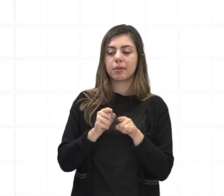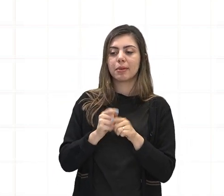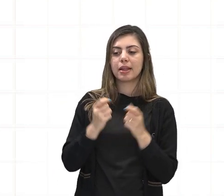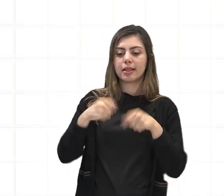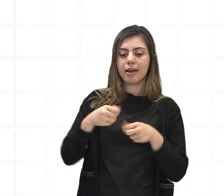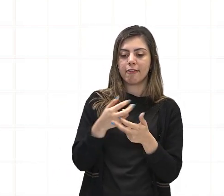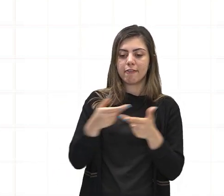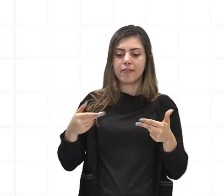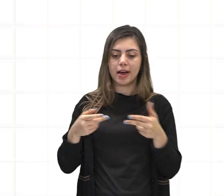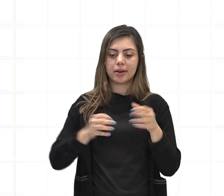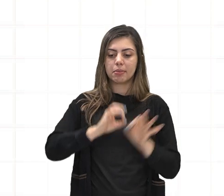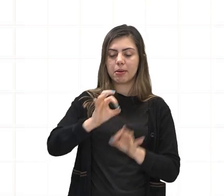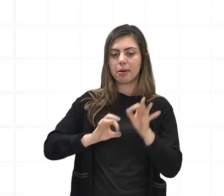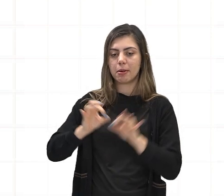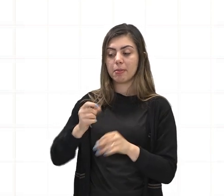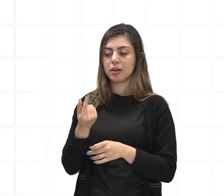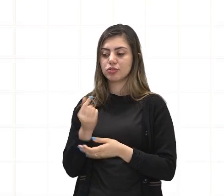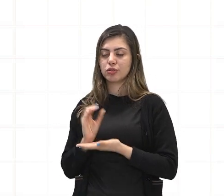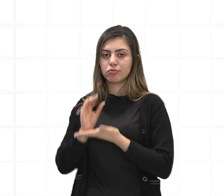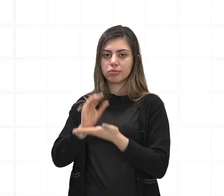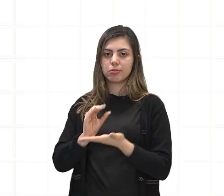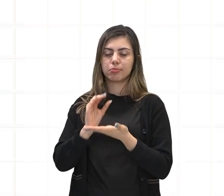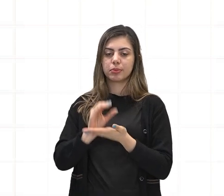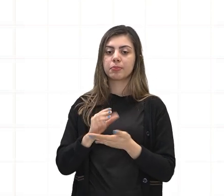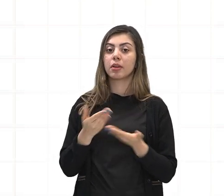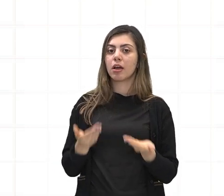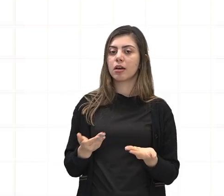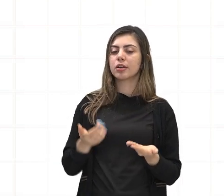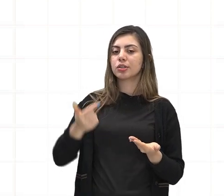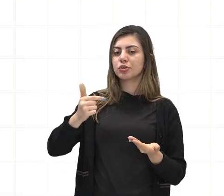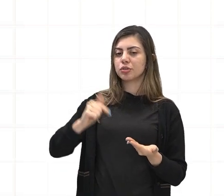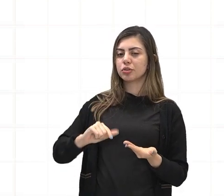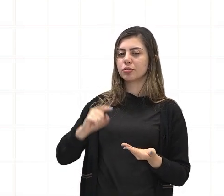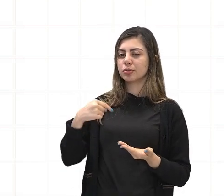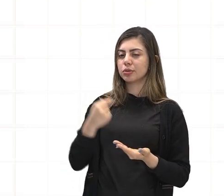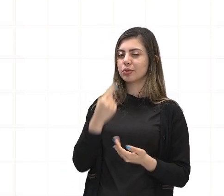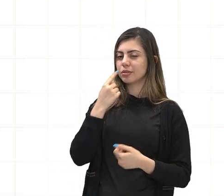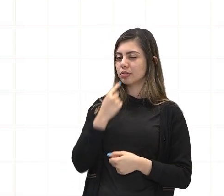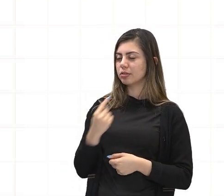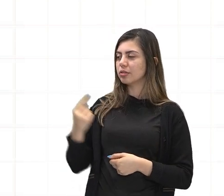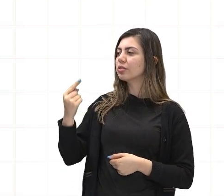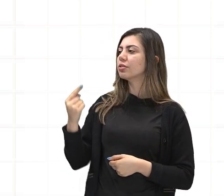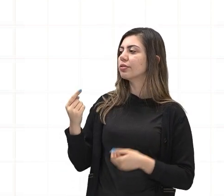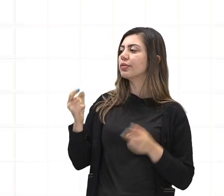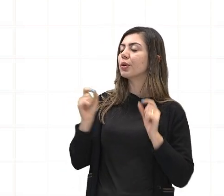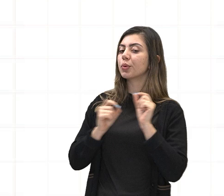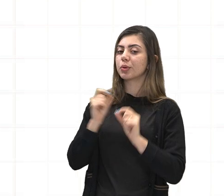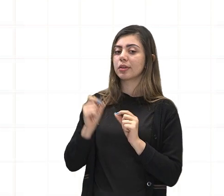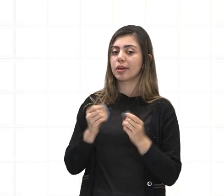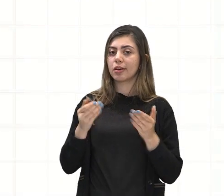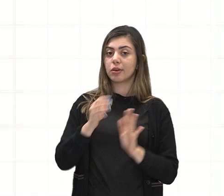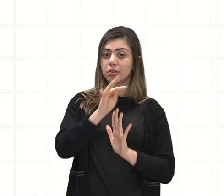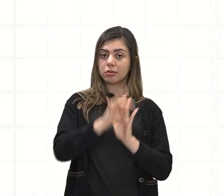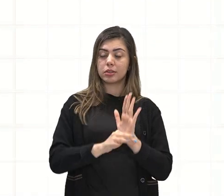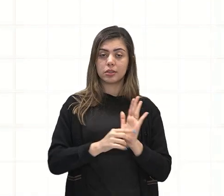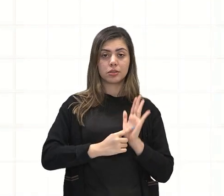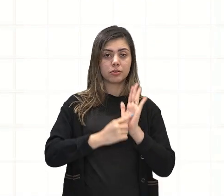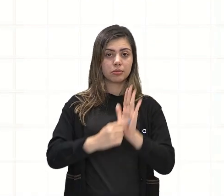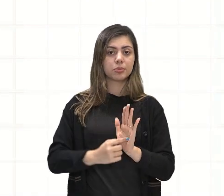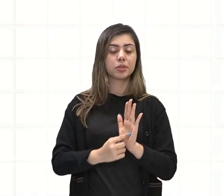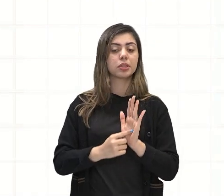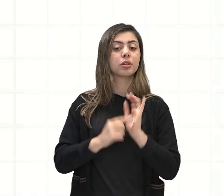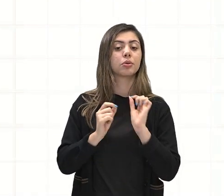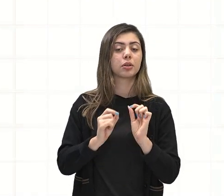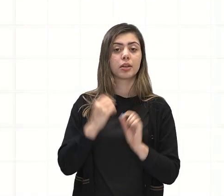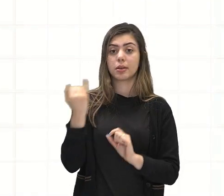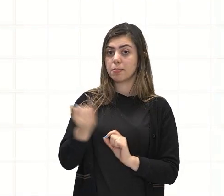produção. Pausa para a gente riscar novamente ali na nossa TV interativa, no texto, que eu quero destacar para vocês um ponto